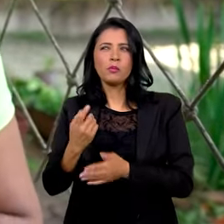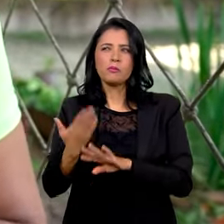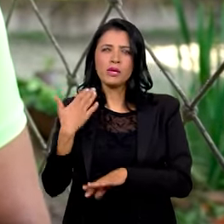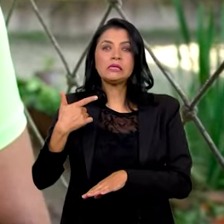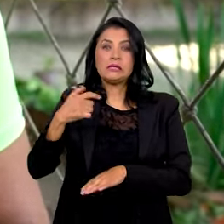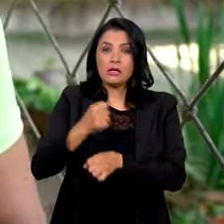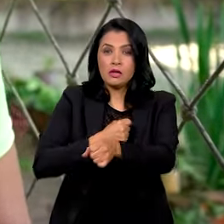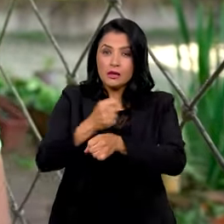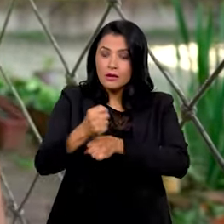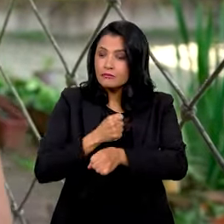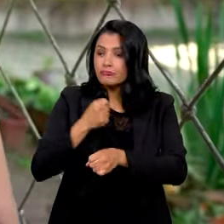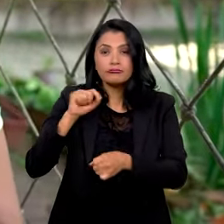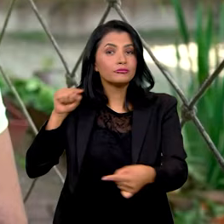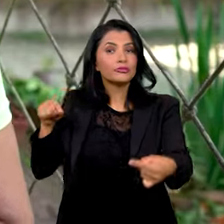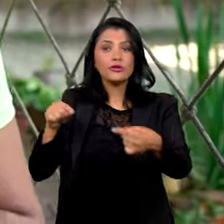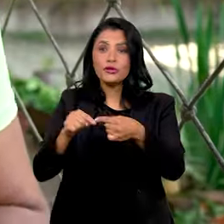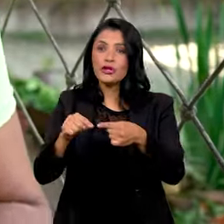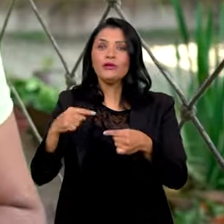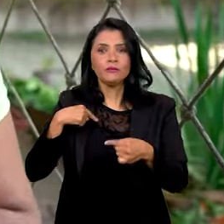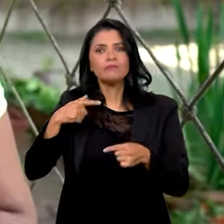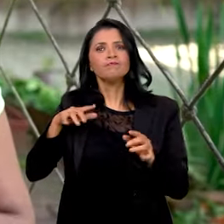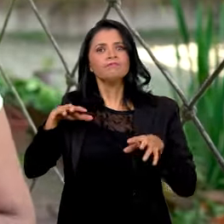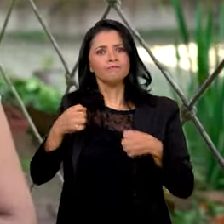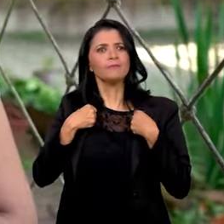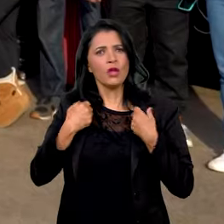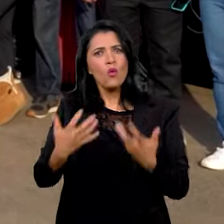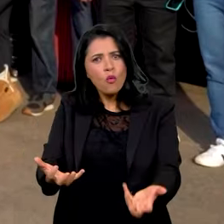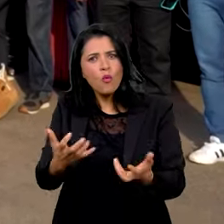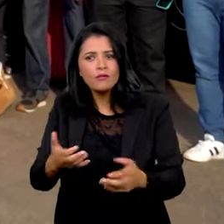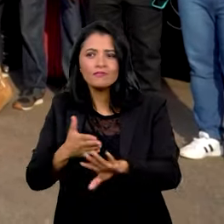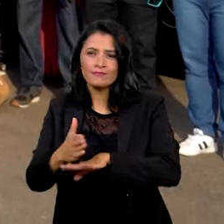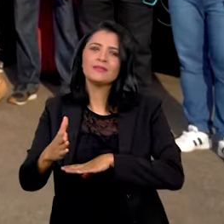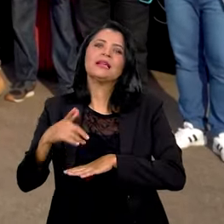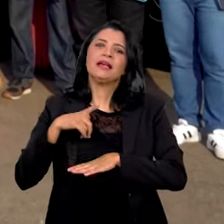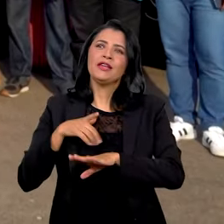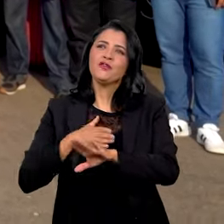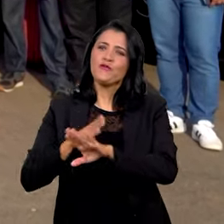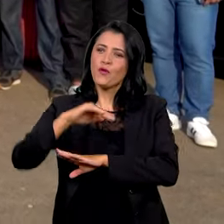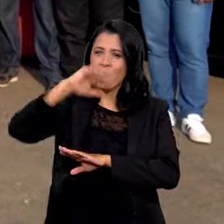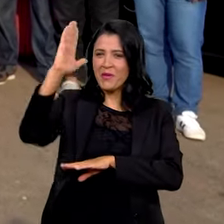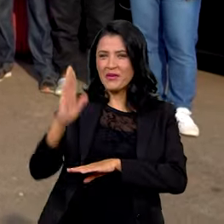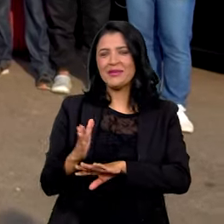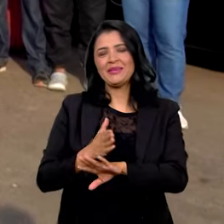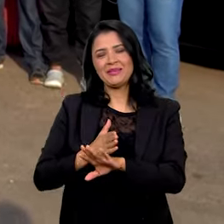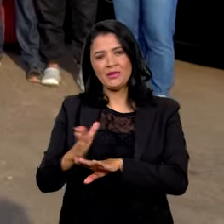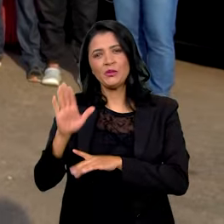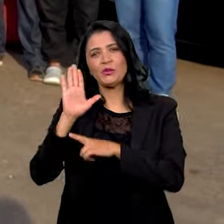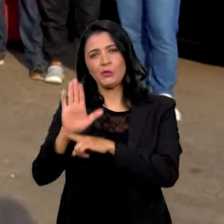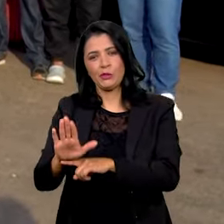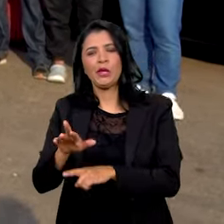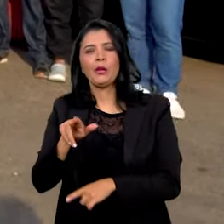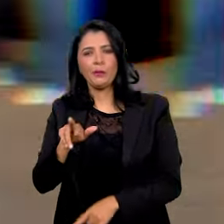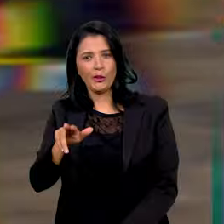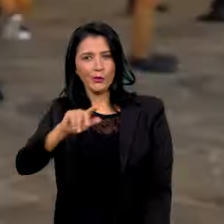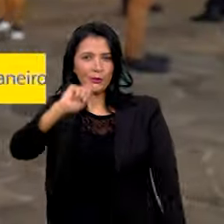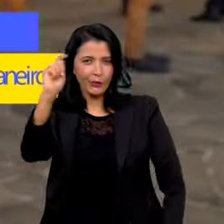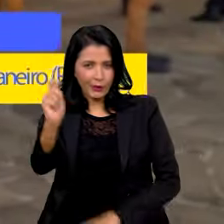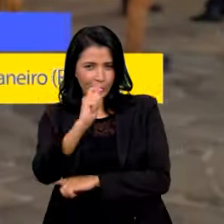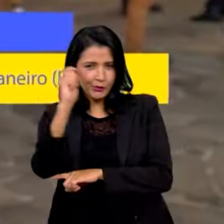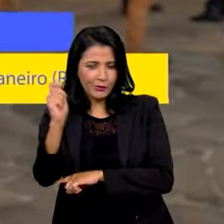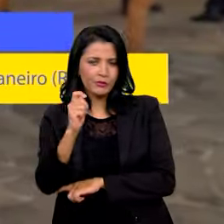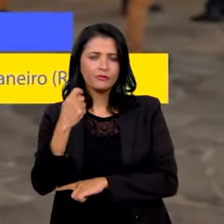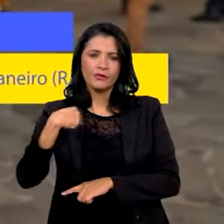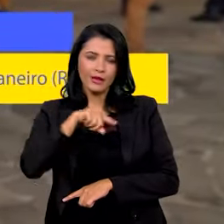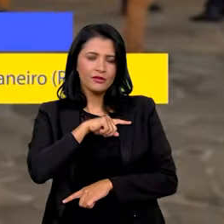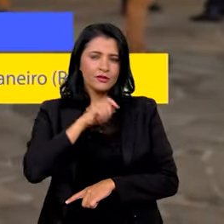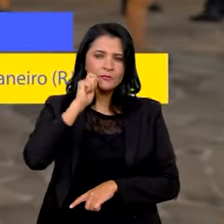isso que eu fui feito então eu abi essa causa e cruzei o Brasil nesse intuito de ajudar nossos irmãos gaúchos a gente